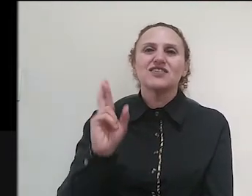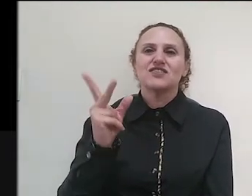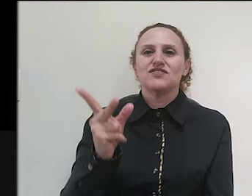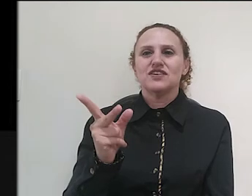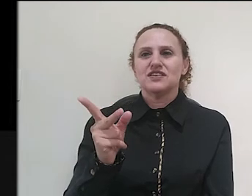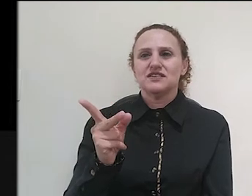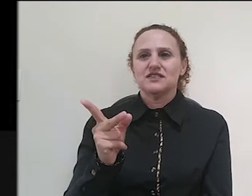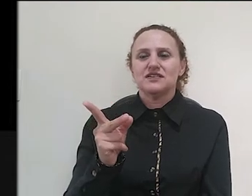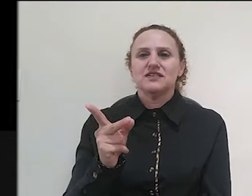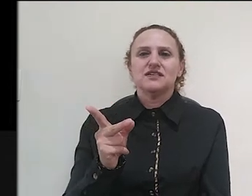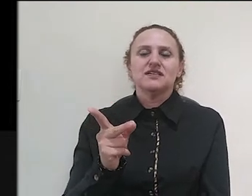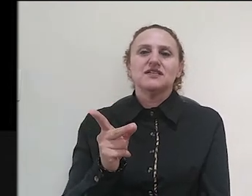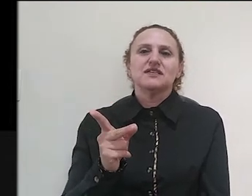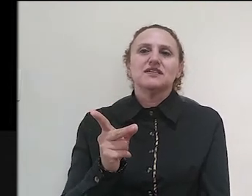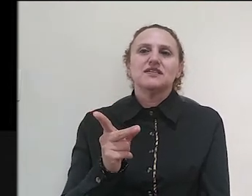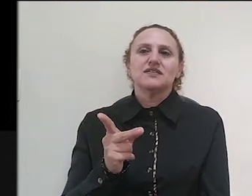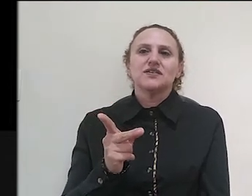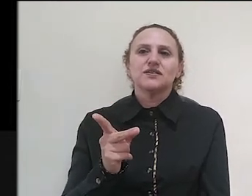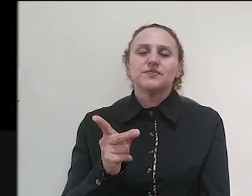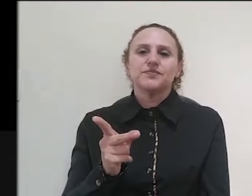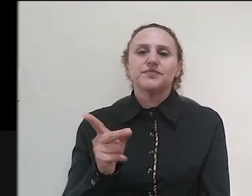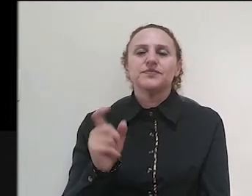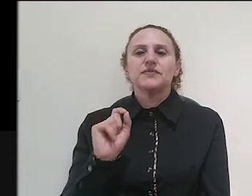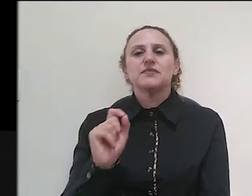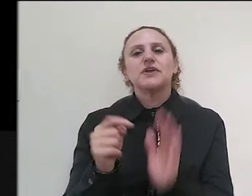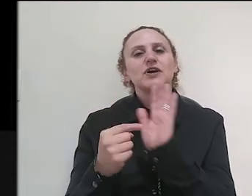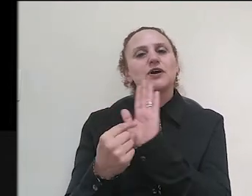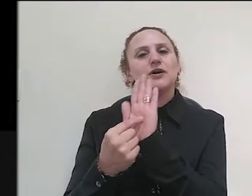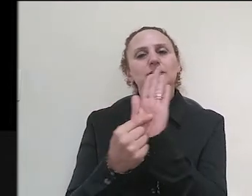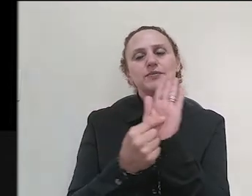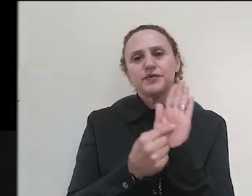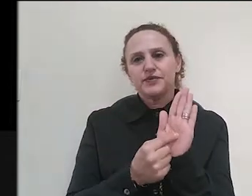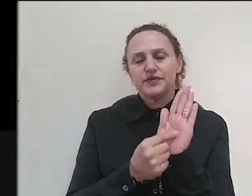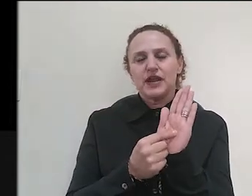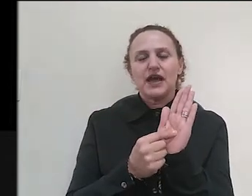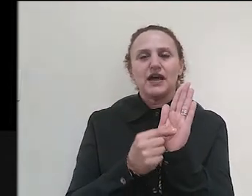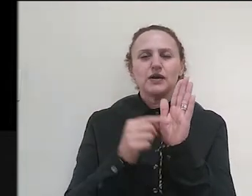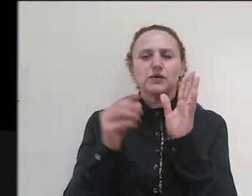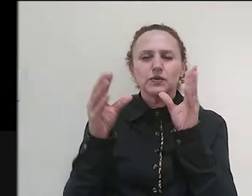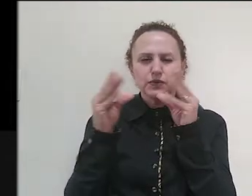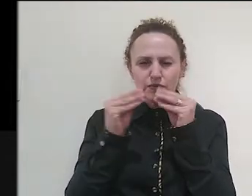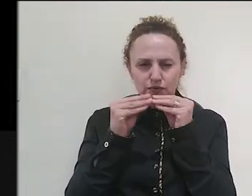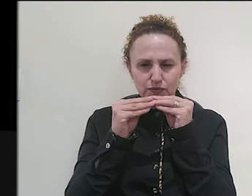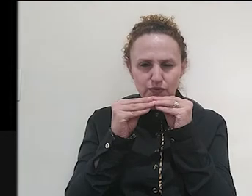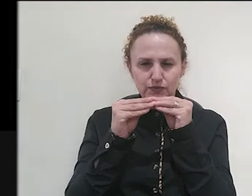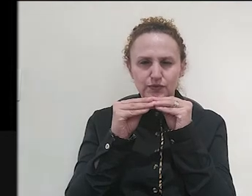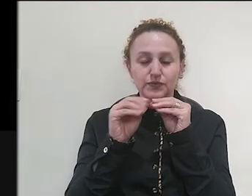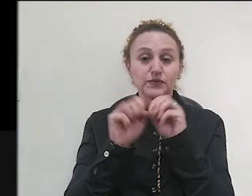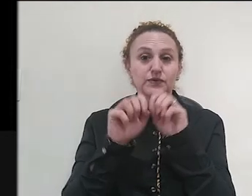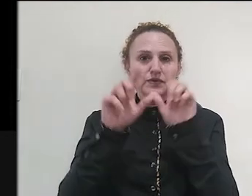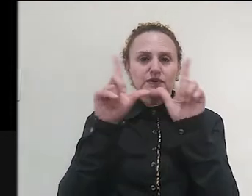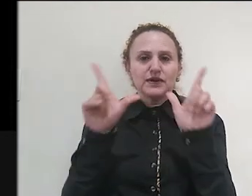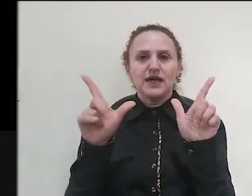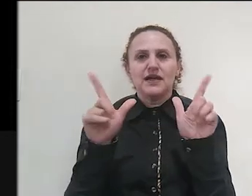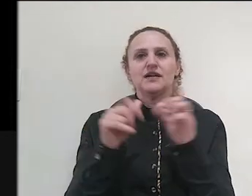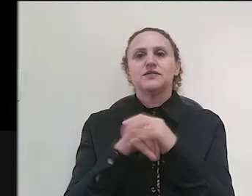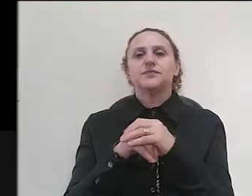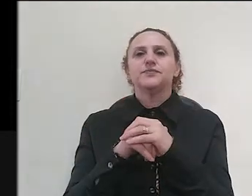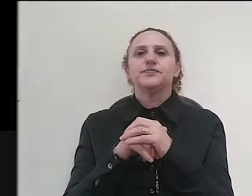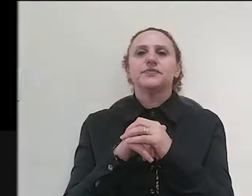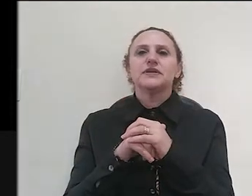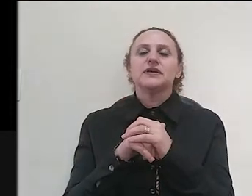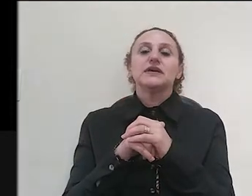conciliar opostos, com a quantidade de oxímoros grandes e aí. As peculiaridades, a Lídica Damnatória vai afirmar, né?